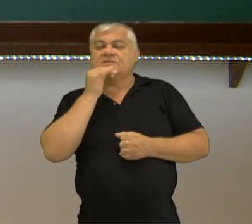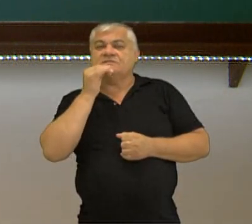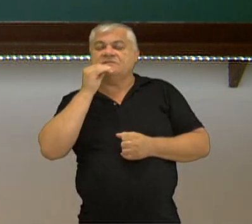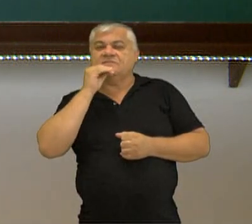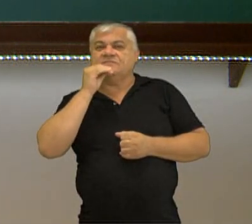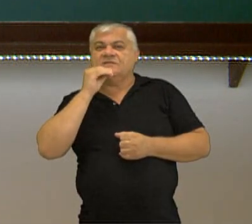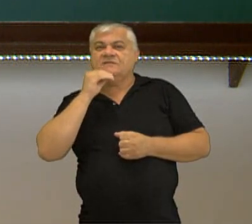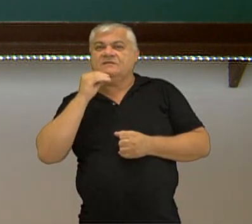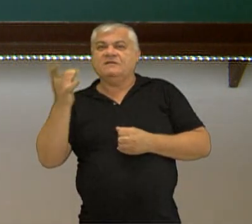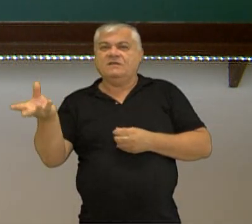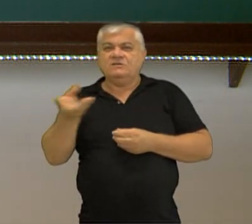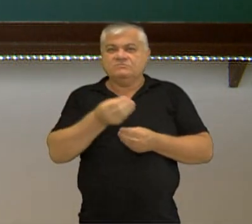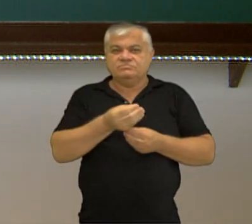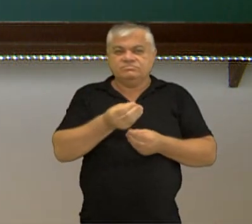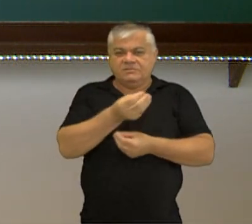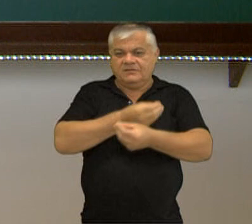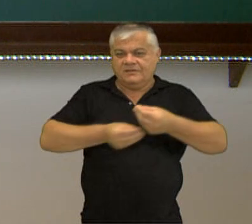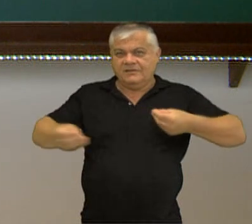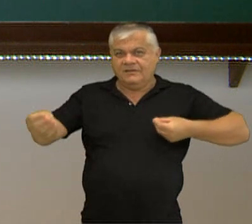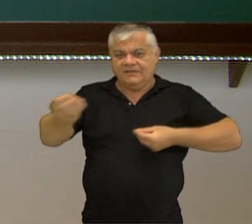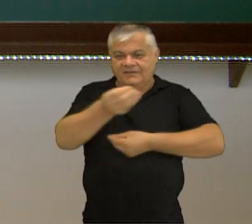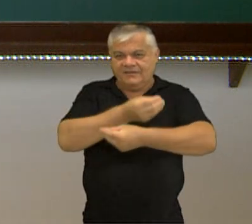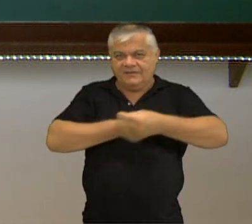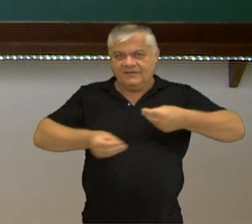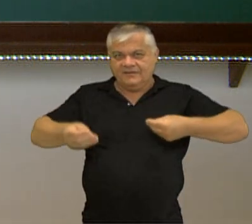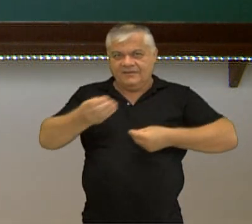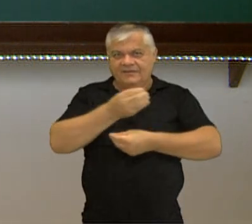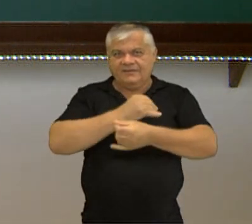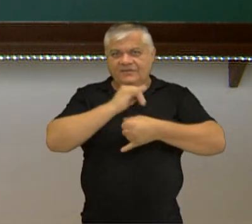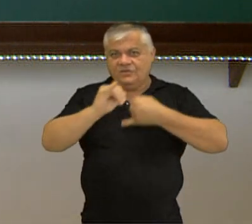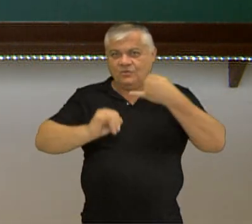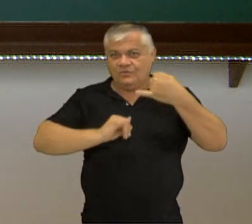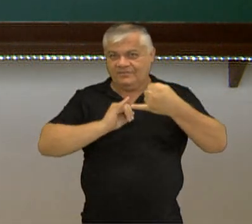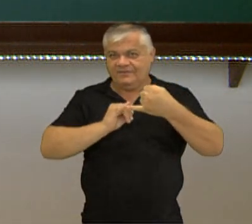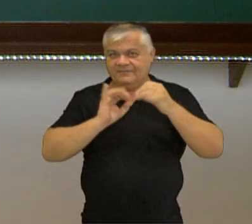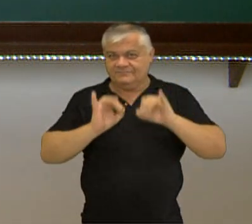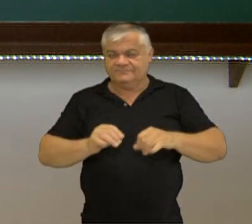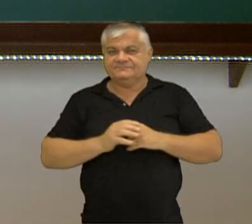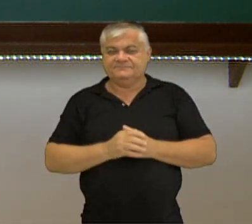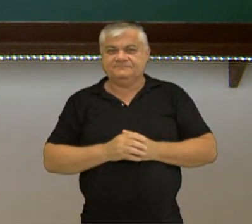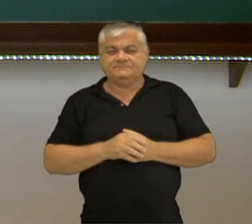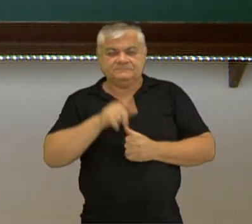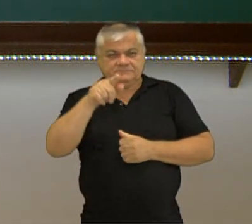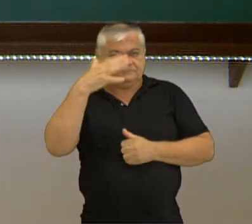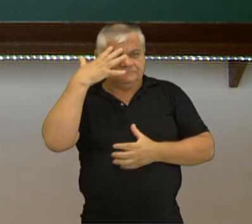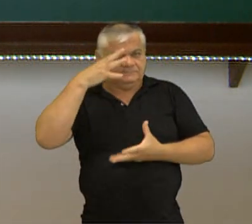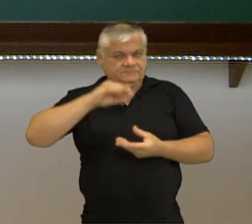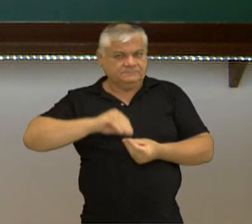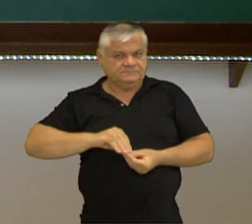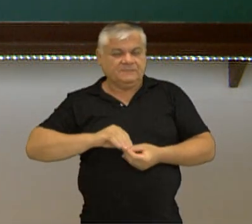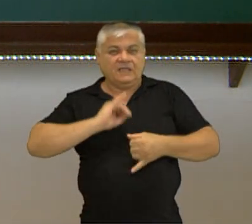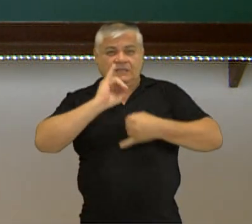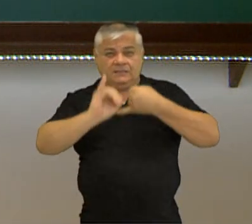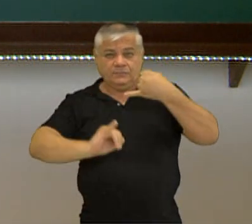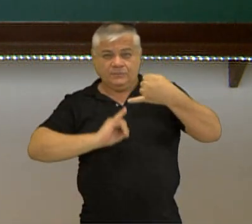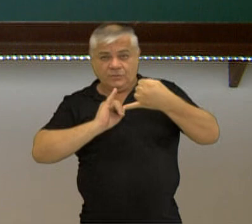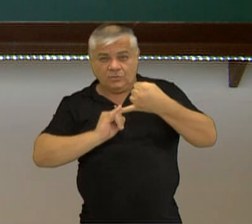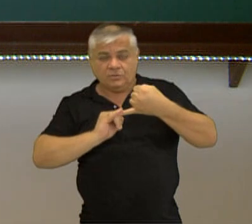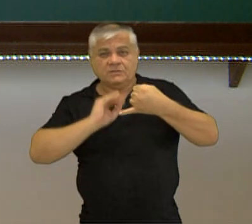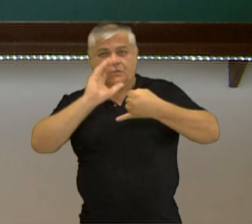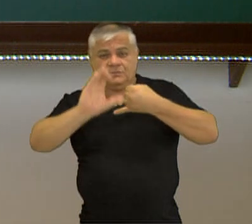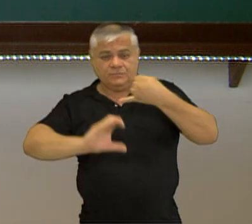receber e doar elétrons, que caracteriza a ligação iônica. Portanto, gente, o que eu quero que vocês entendam? Ligação iônica e